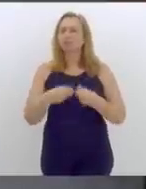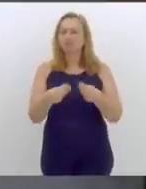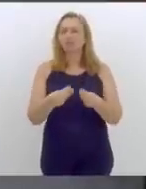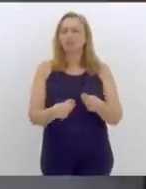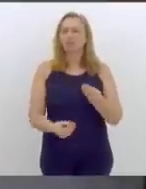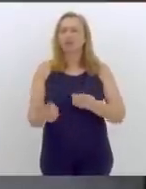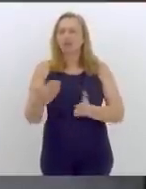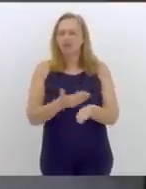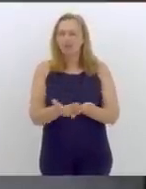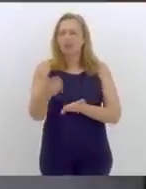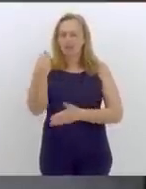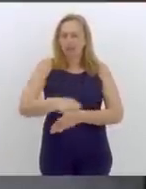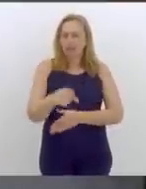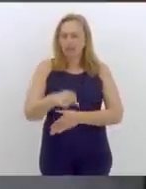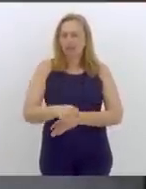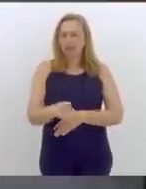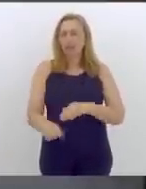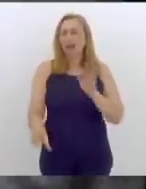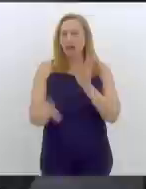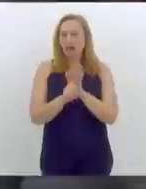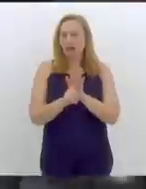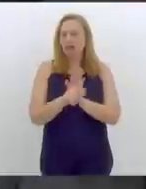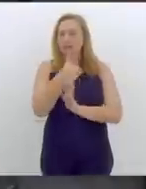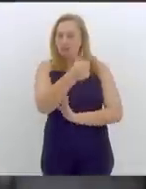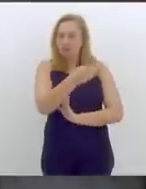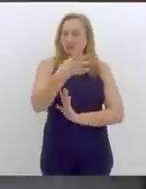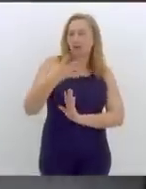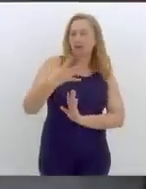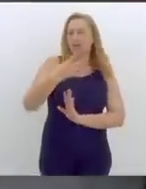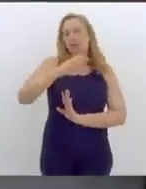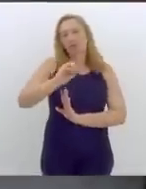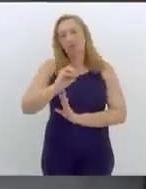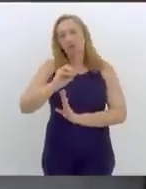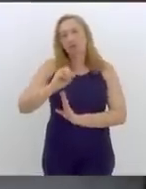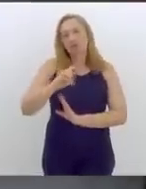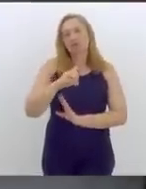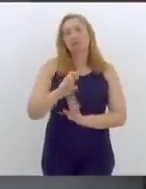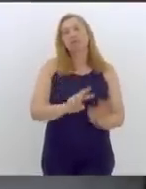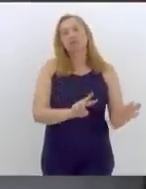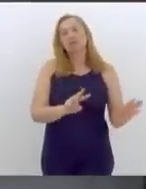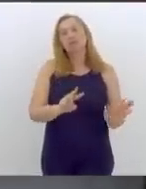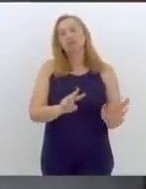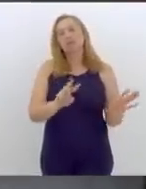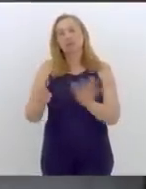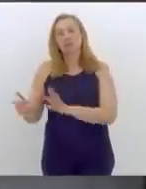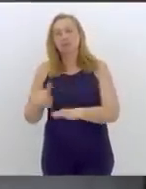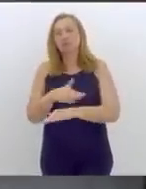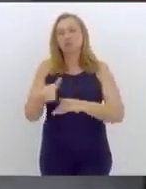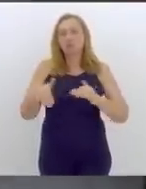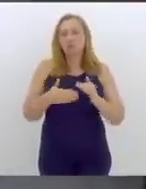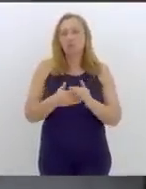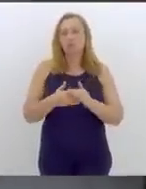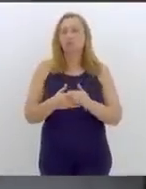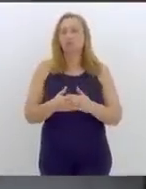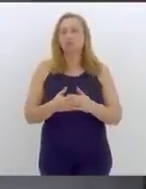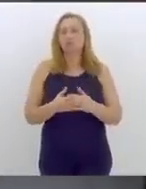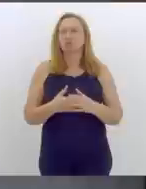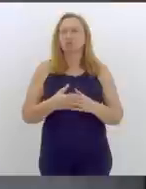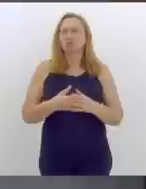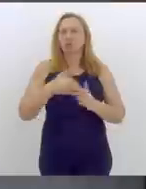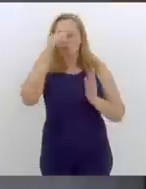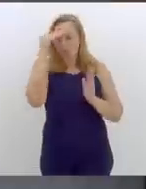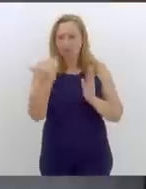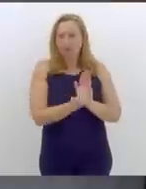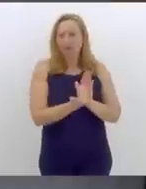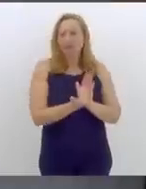partir daqui daqui e a Lei já fale 40 horas semanais 40 todo mundo cumpre isso